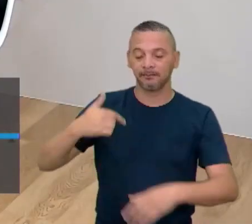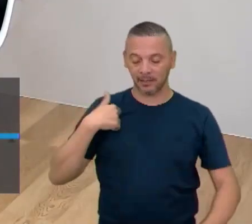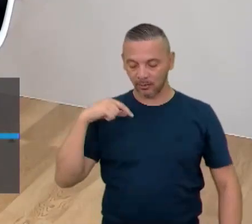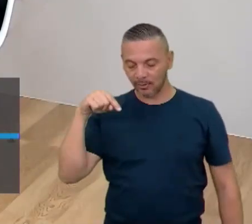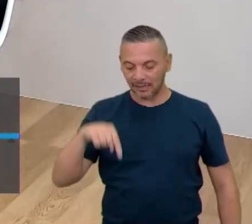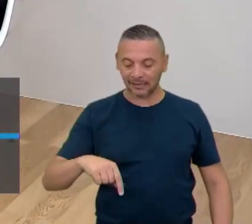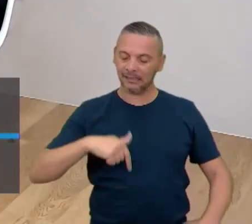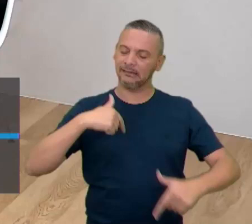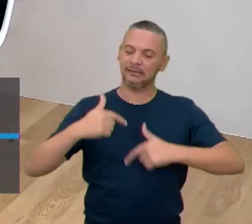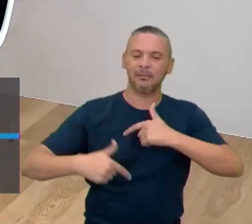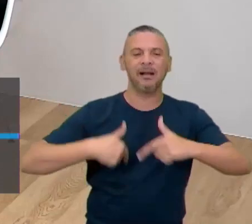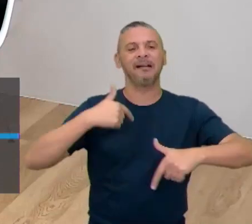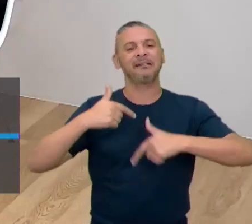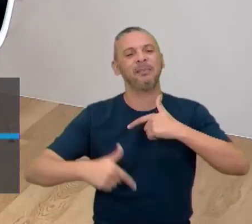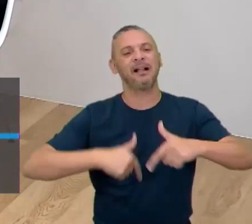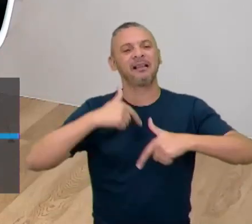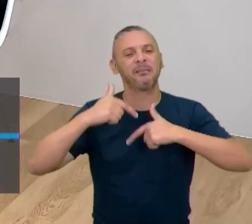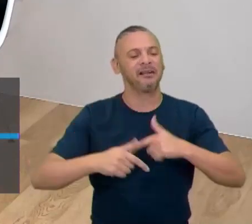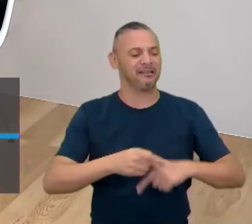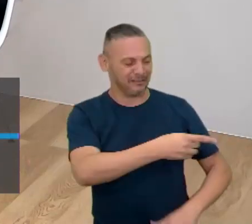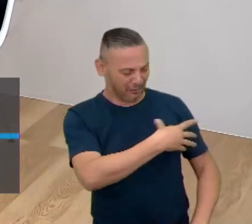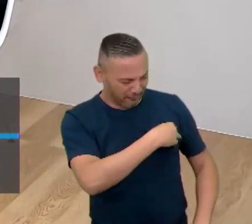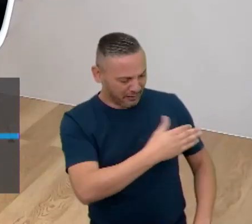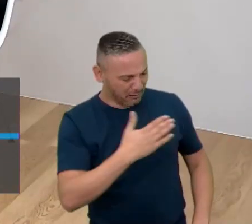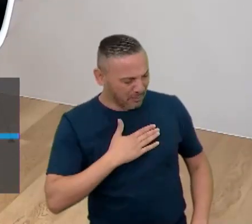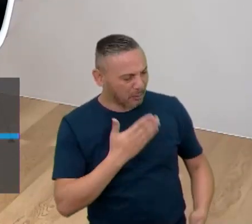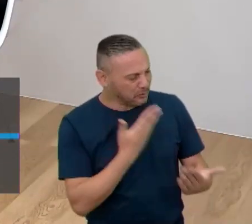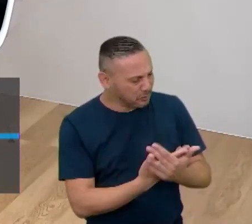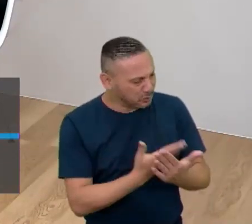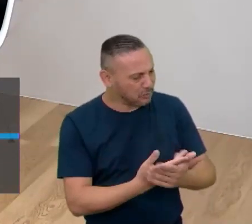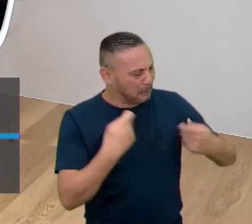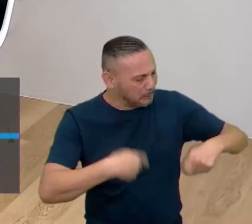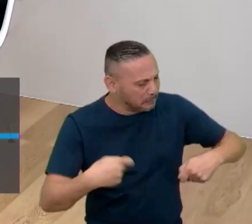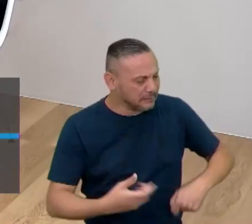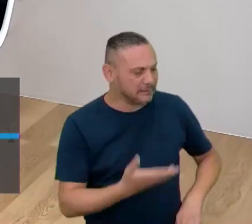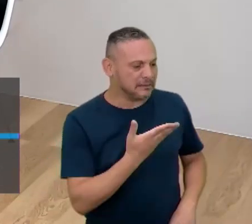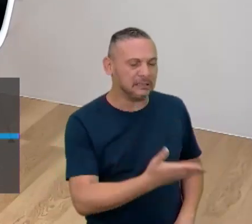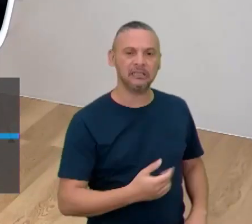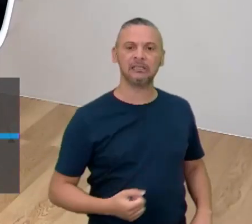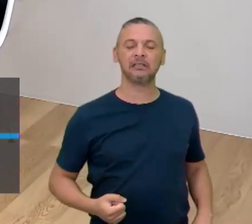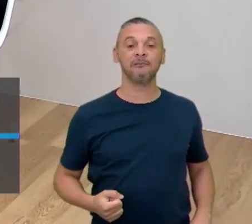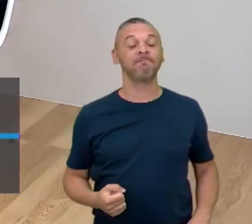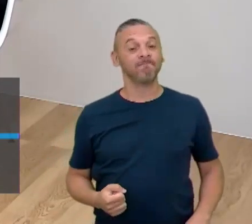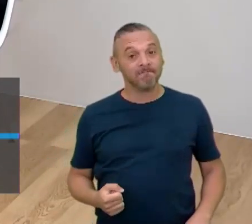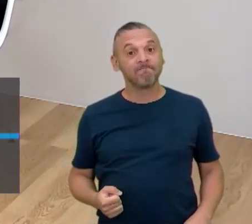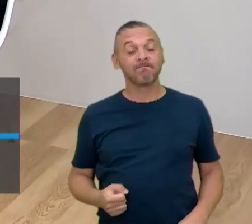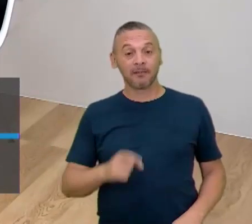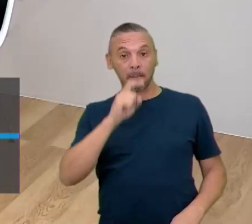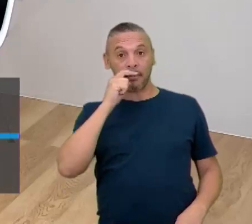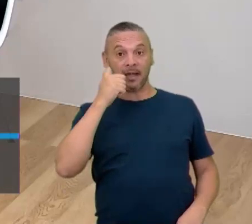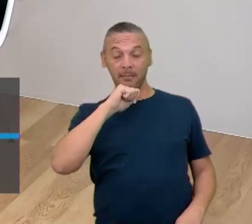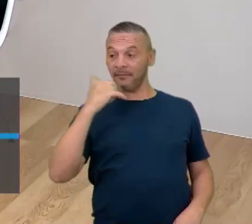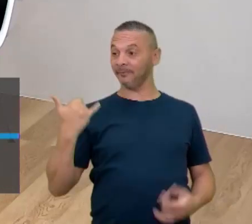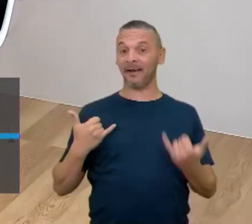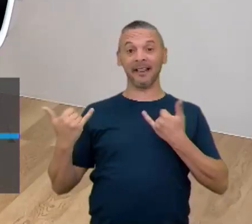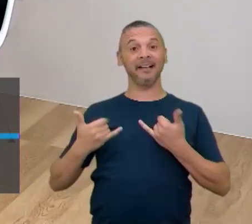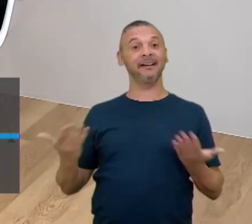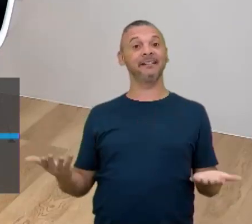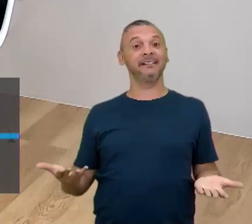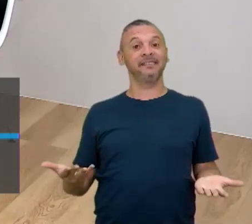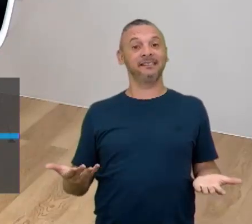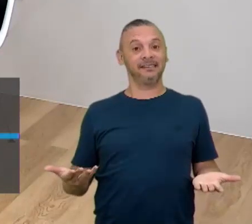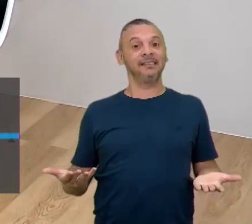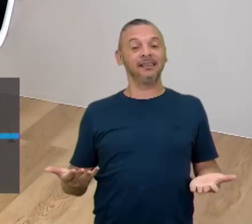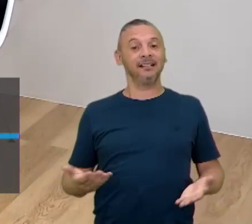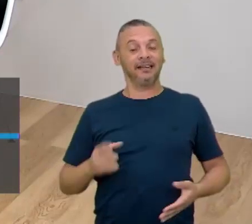aqui trabalhando, eu quero que meu filho estude. Né? Eu quero que ele tenha, isso foi o que você falou, esse legado